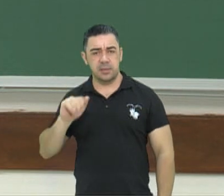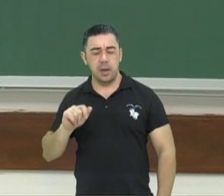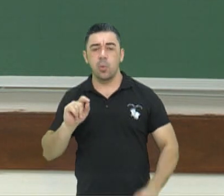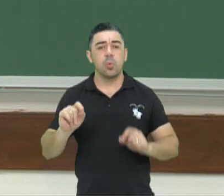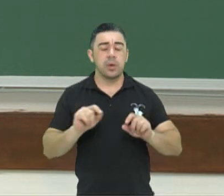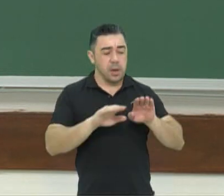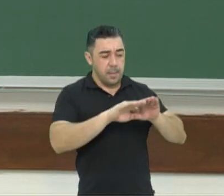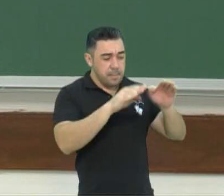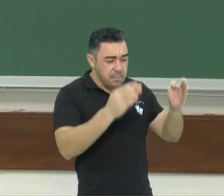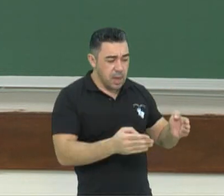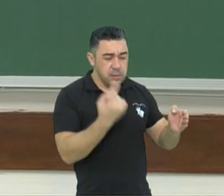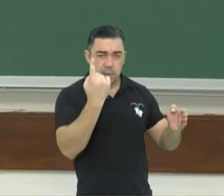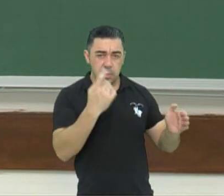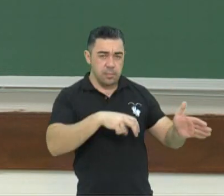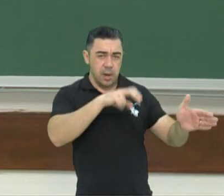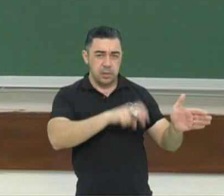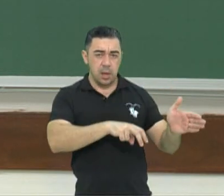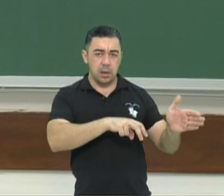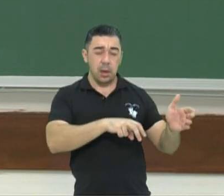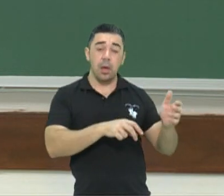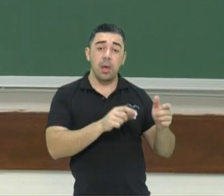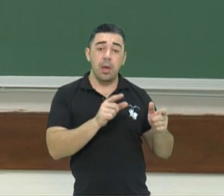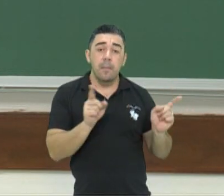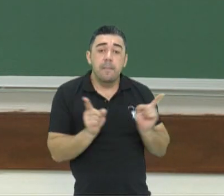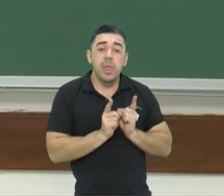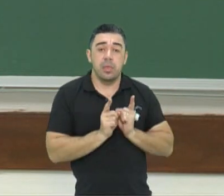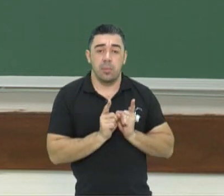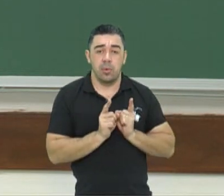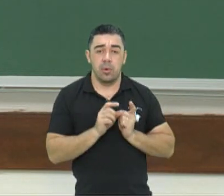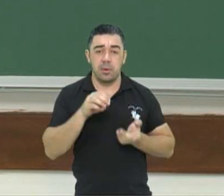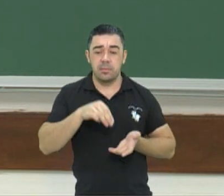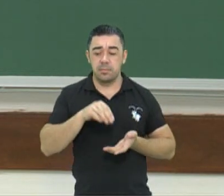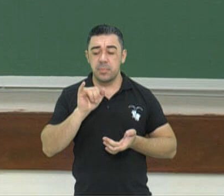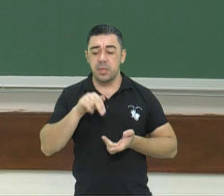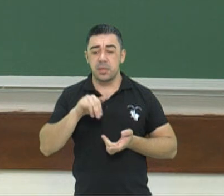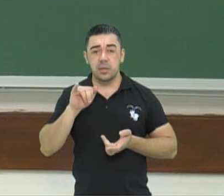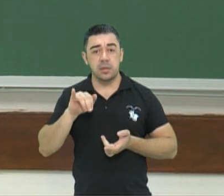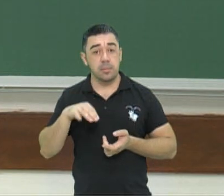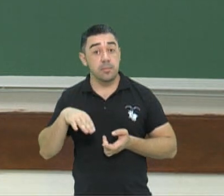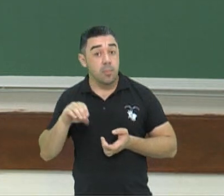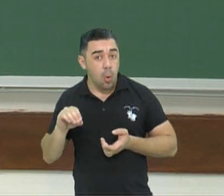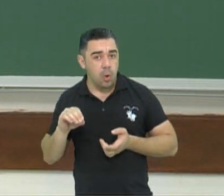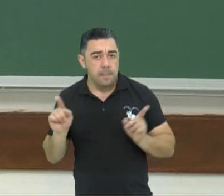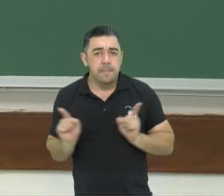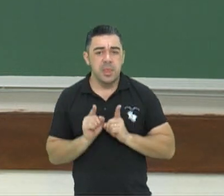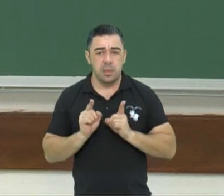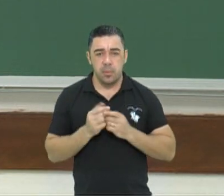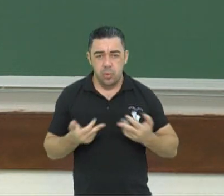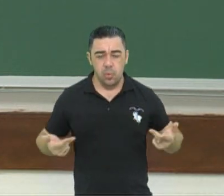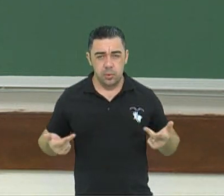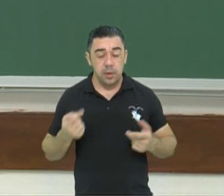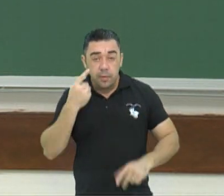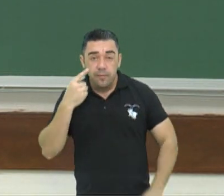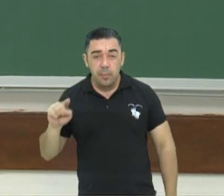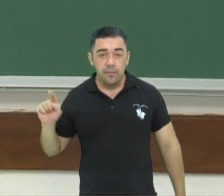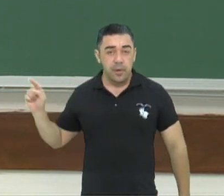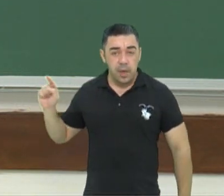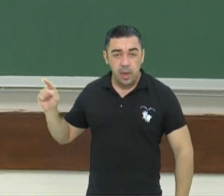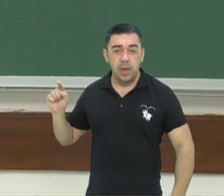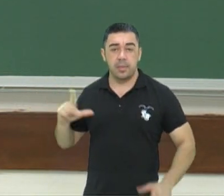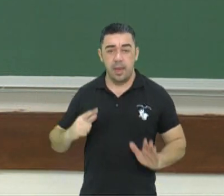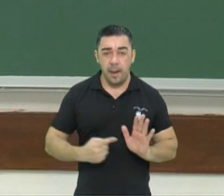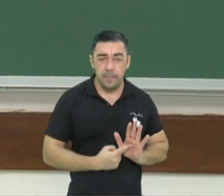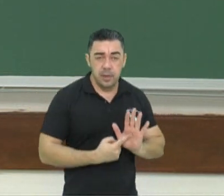mínimos elementos. Isso é o minimalismo. Mínimo de coisa. Inclusive, nós vamos ver para frente que a performance utiliza